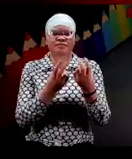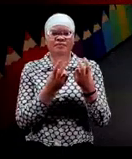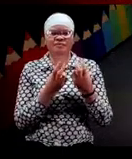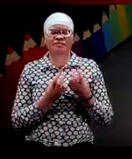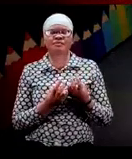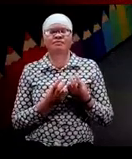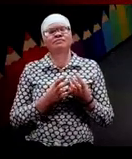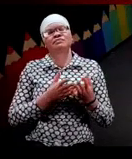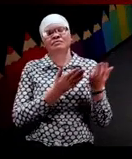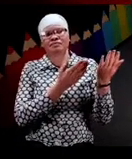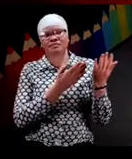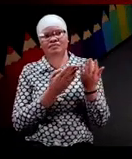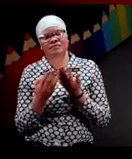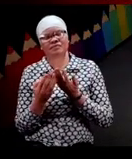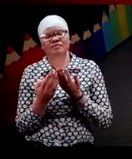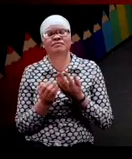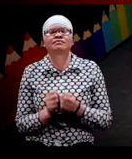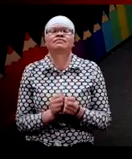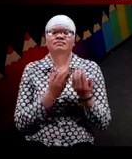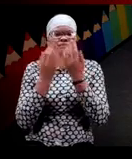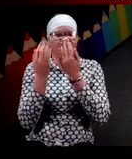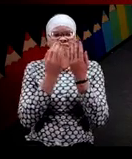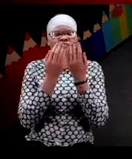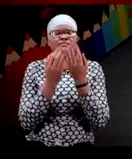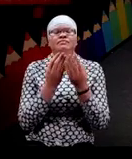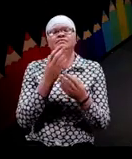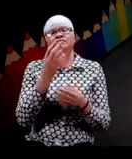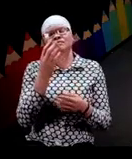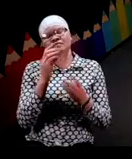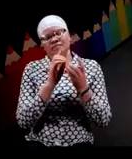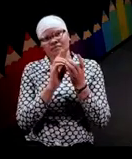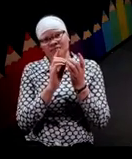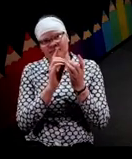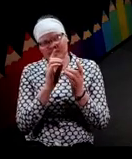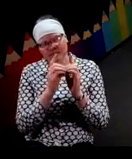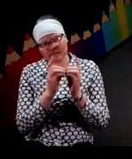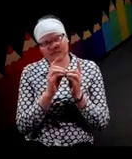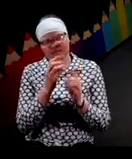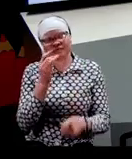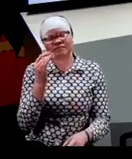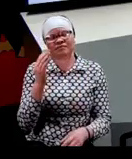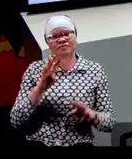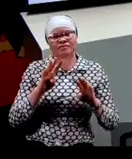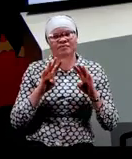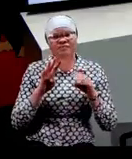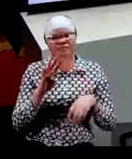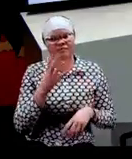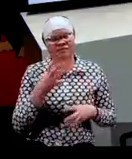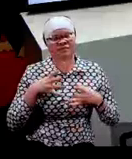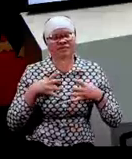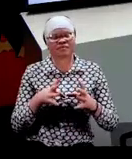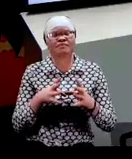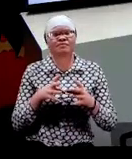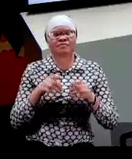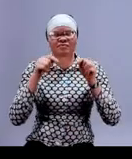caros alunos e alunas bem-vindos à aula de matemática da quarta classe na aula de hoje